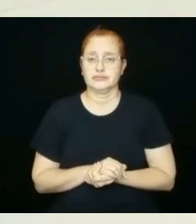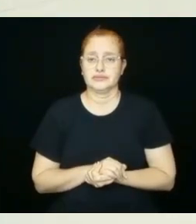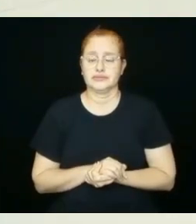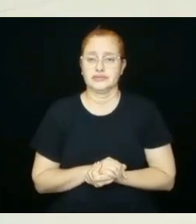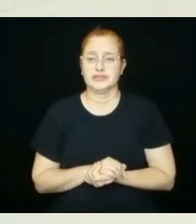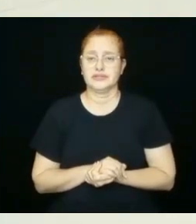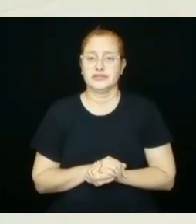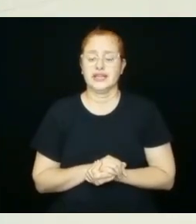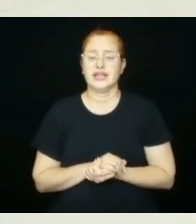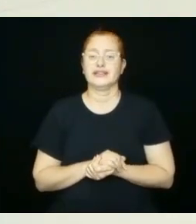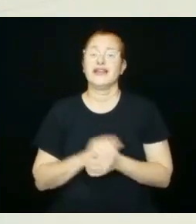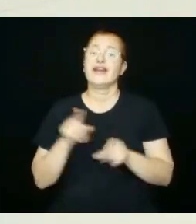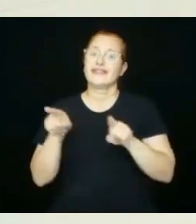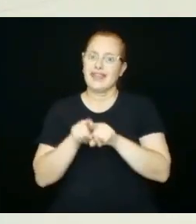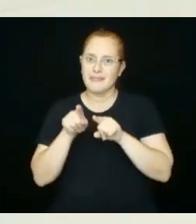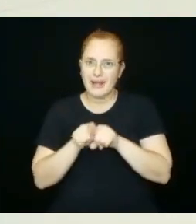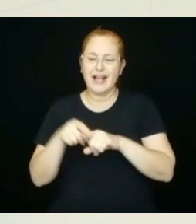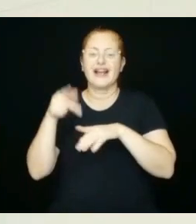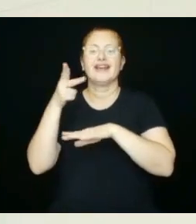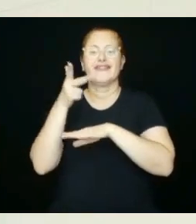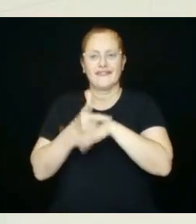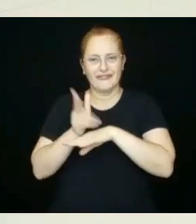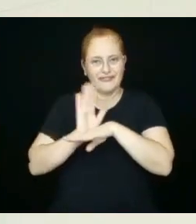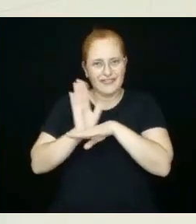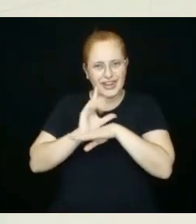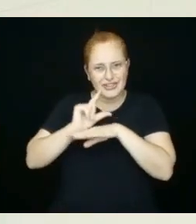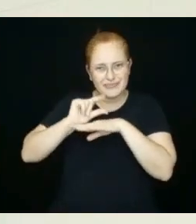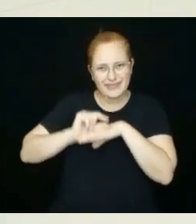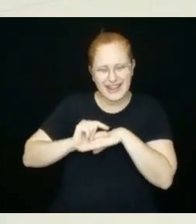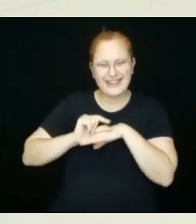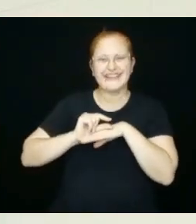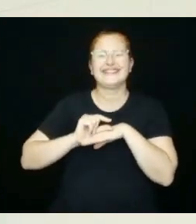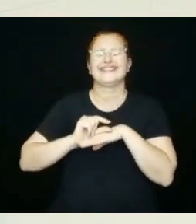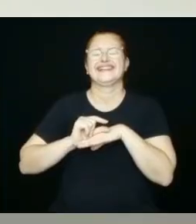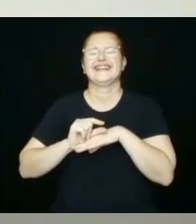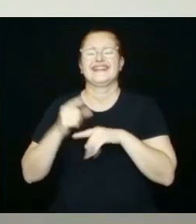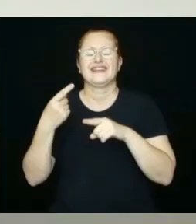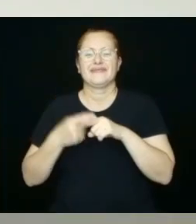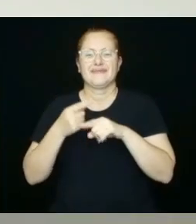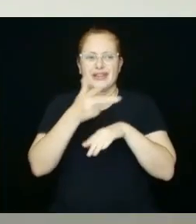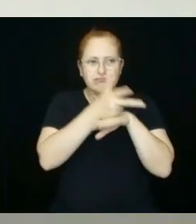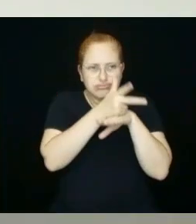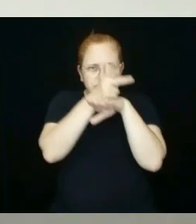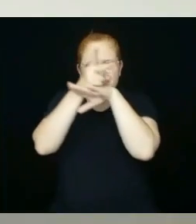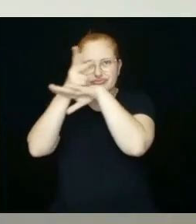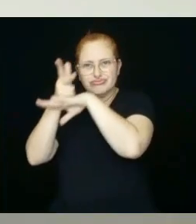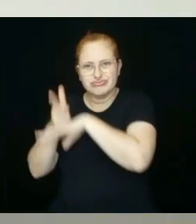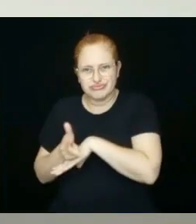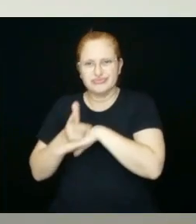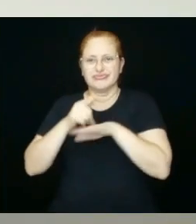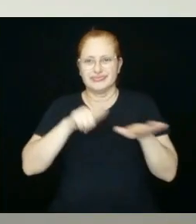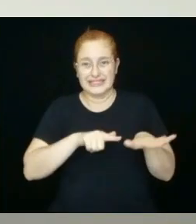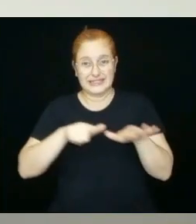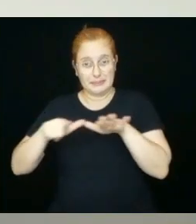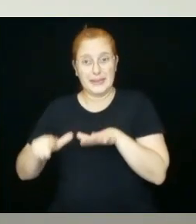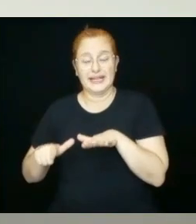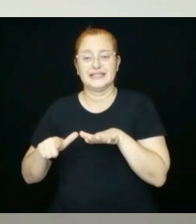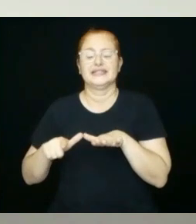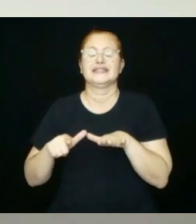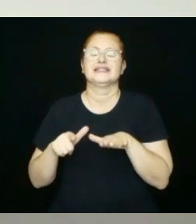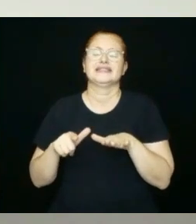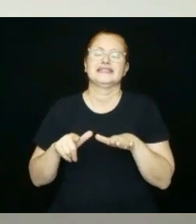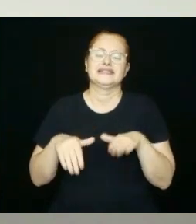do mini-doc, né? E no mini-doc também influenciou um pouquinho. O Bruno estava sendo filmado ao longo dos dias. Aí a